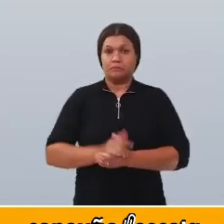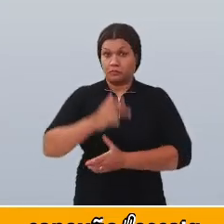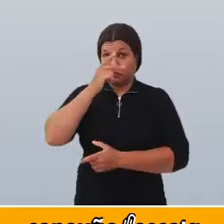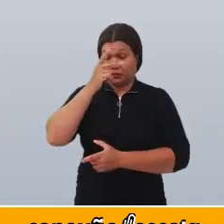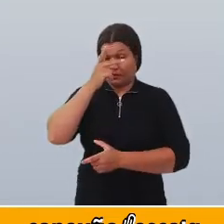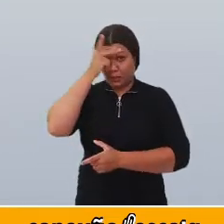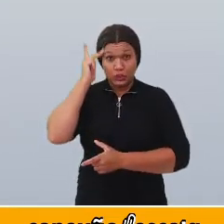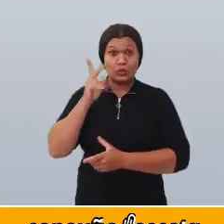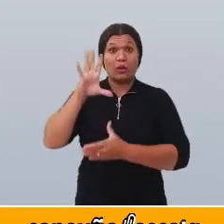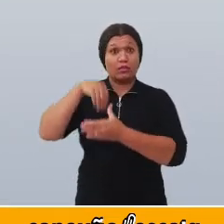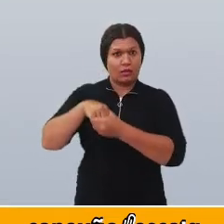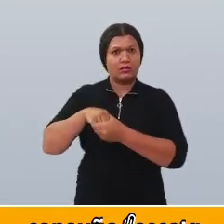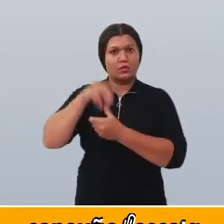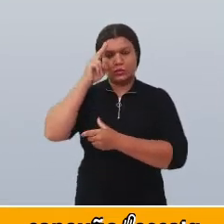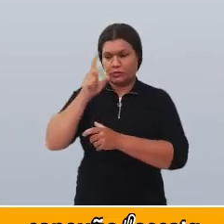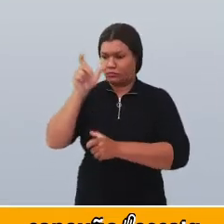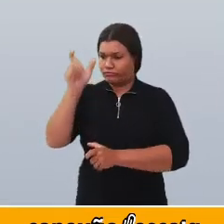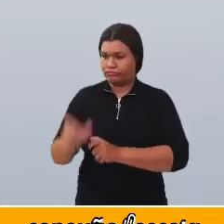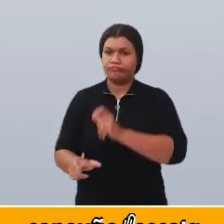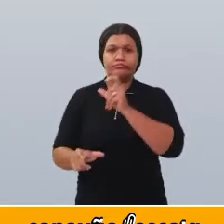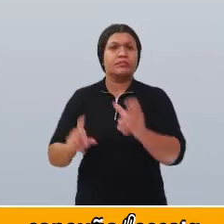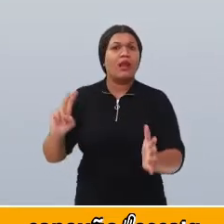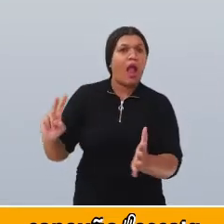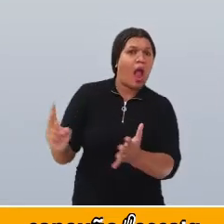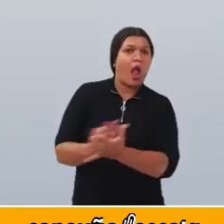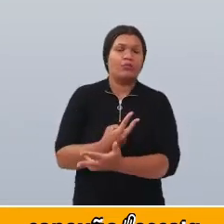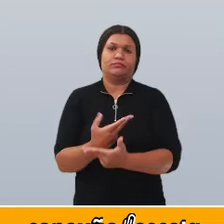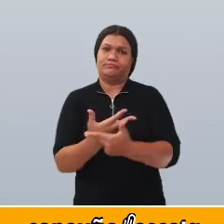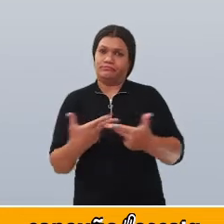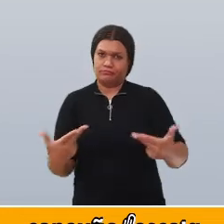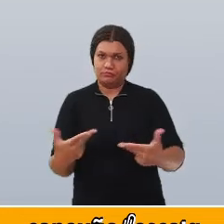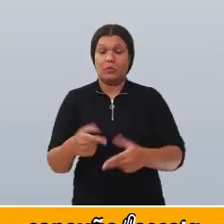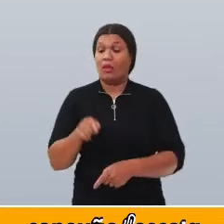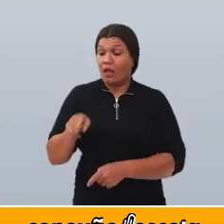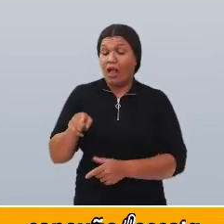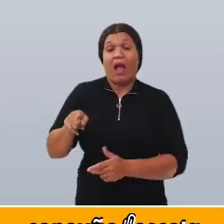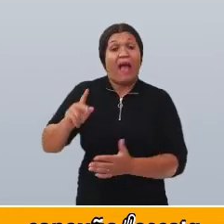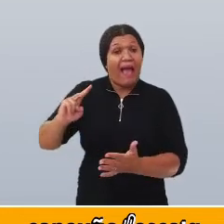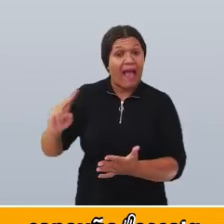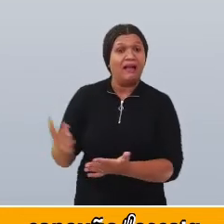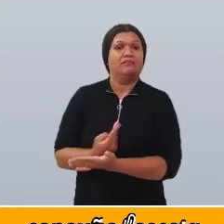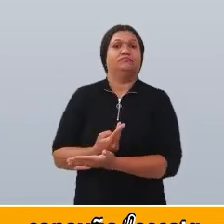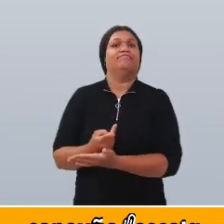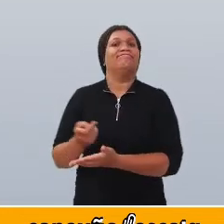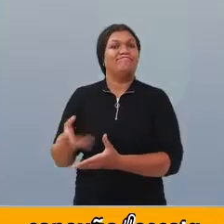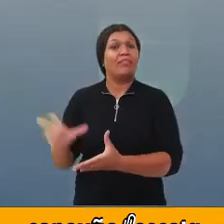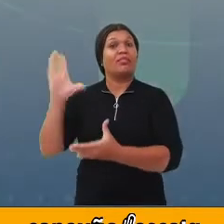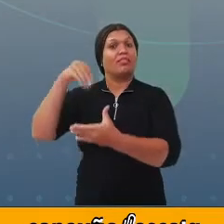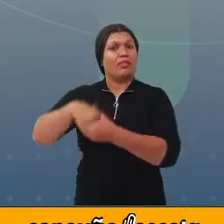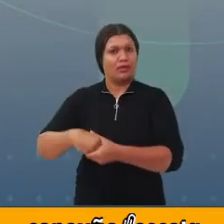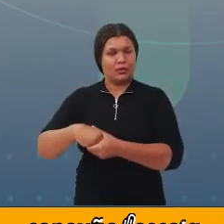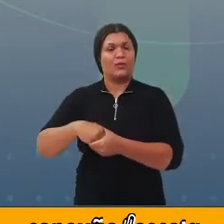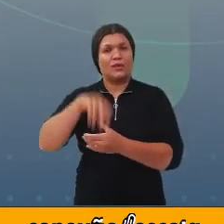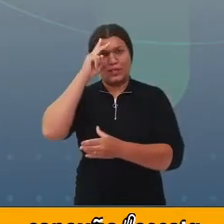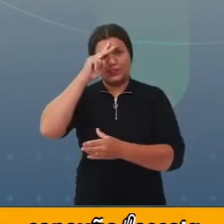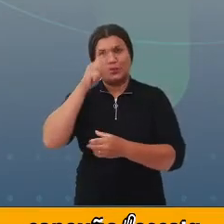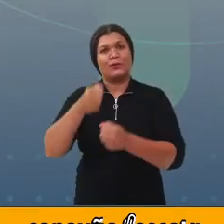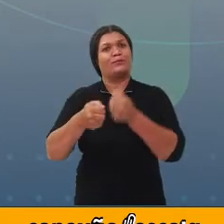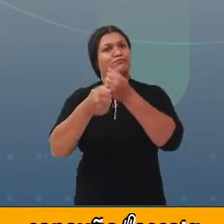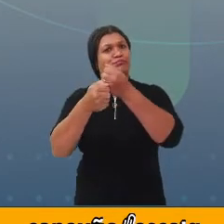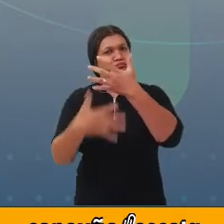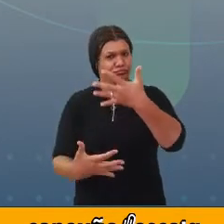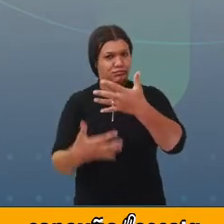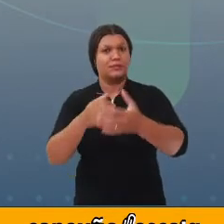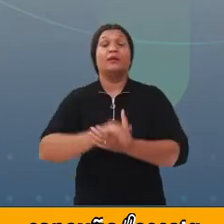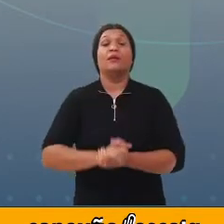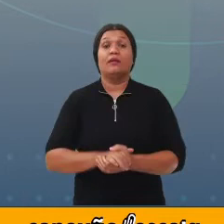Personagens vivem alguma situação e é essa situação que compõe o enredo da história. Então,